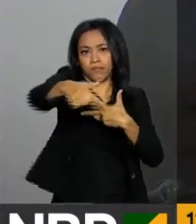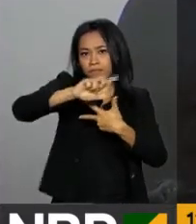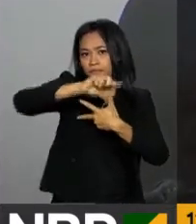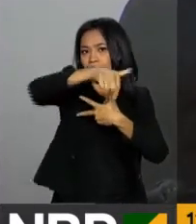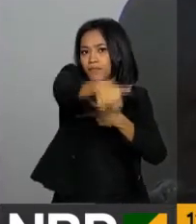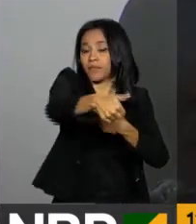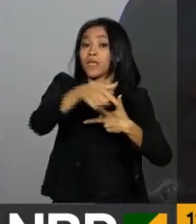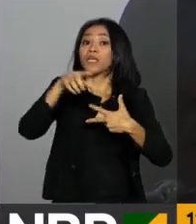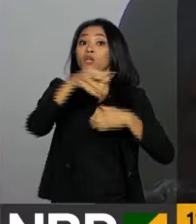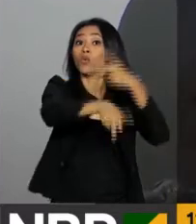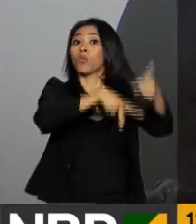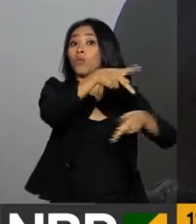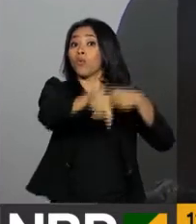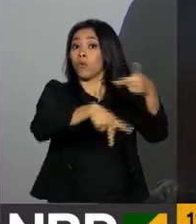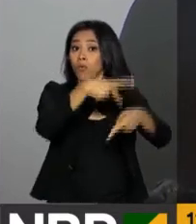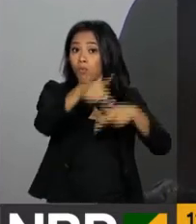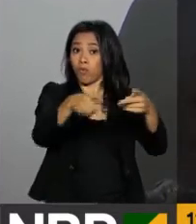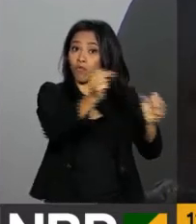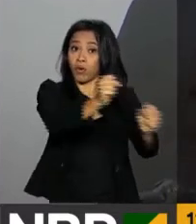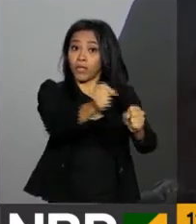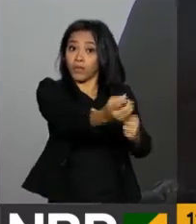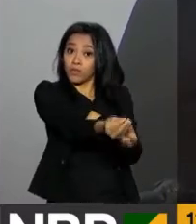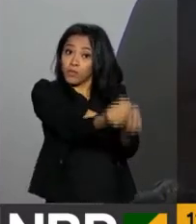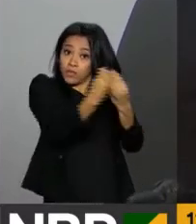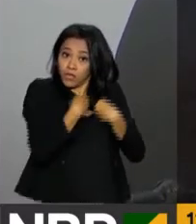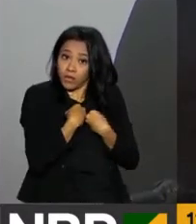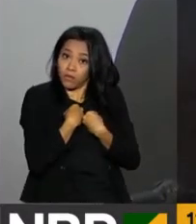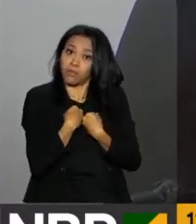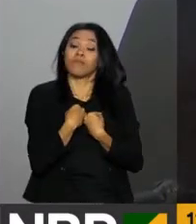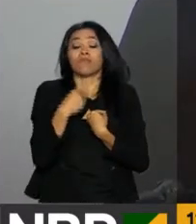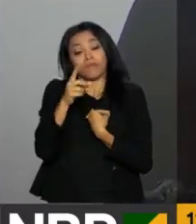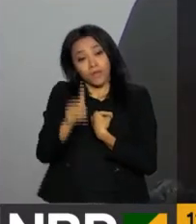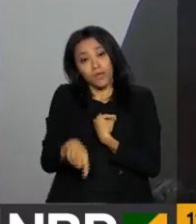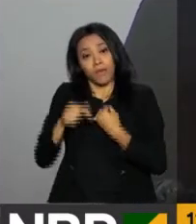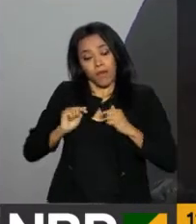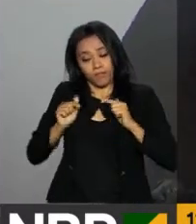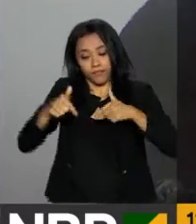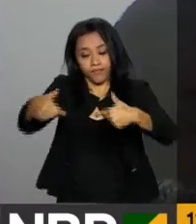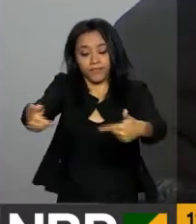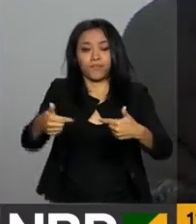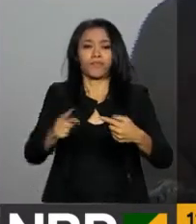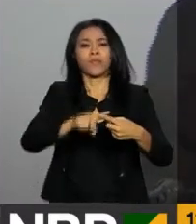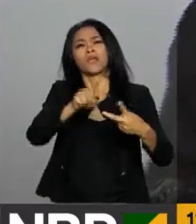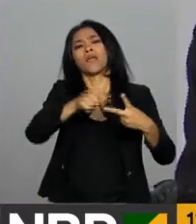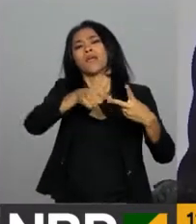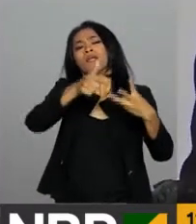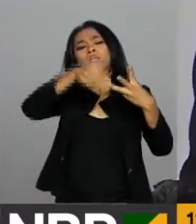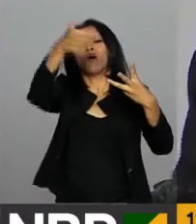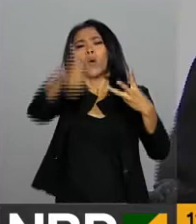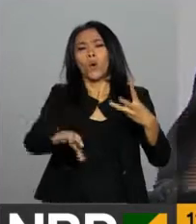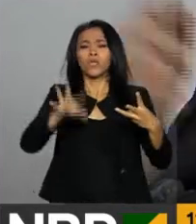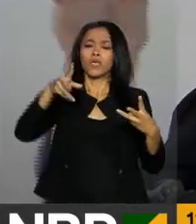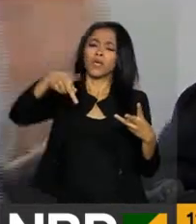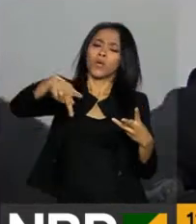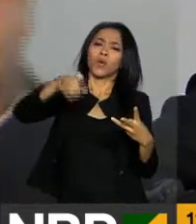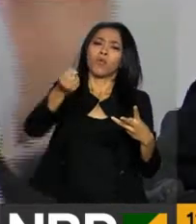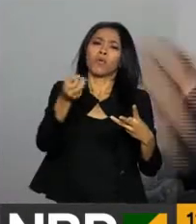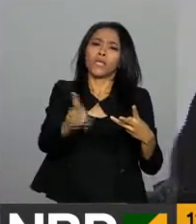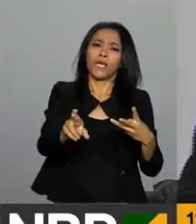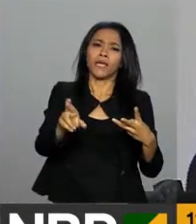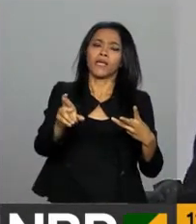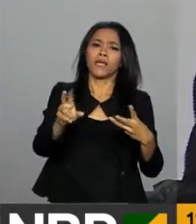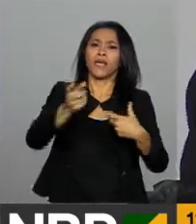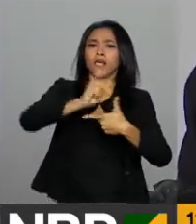soberania popular nos deu o legislativo o executivo eo judiciário mais adiante quando diz o poder executivo é exercido por